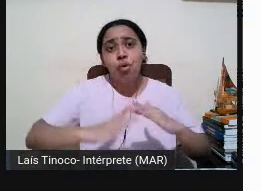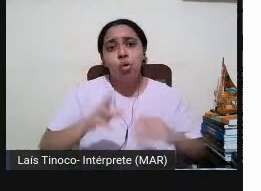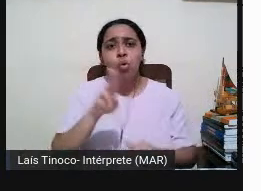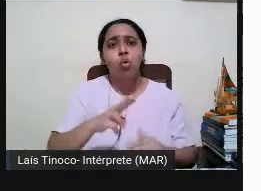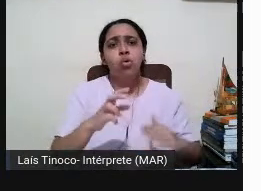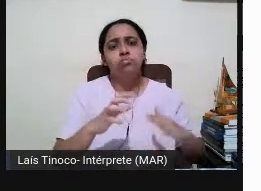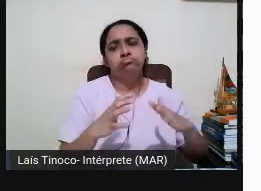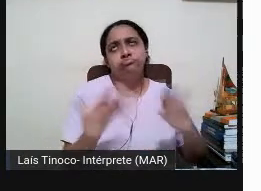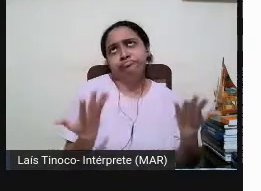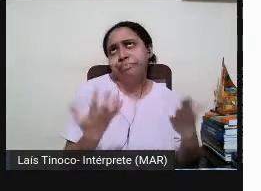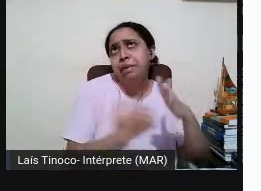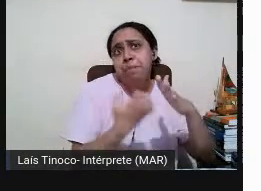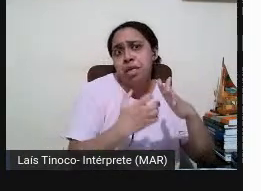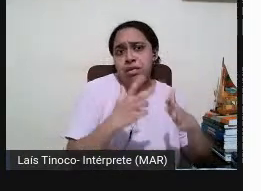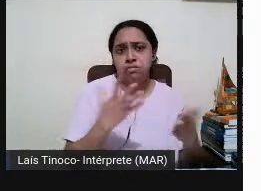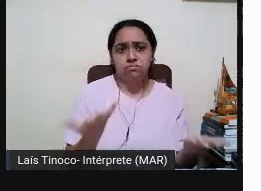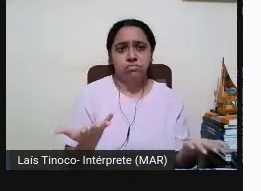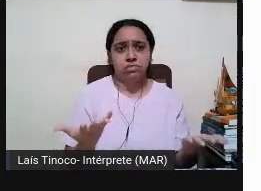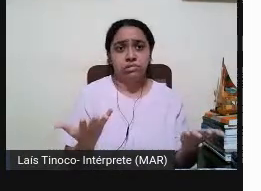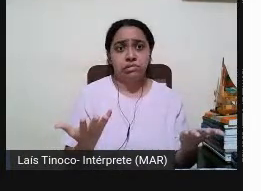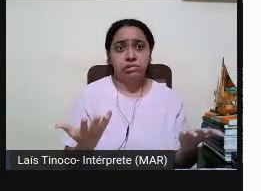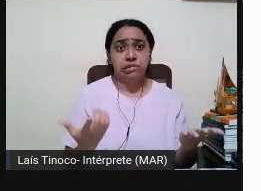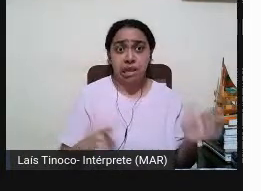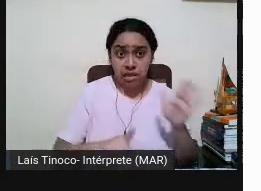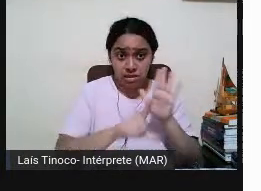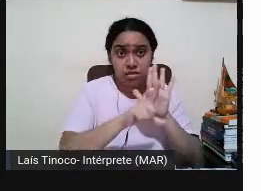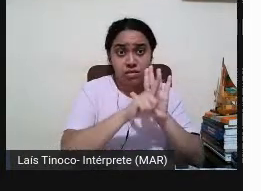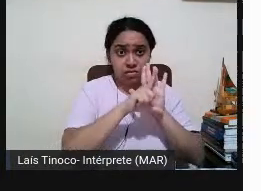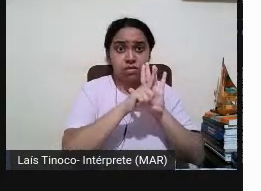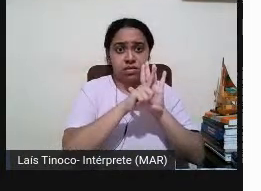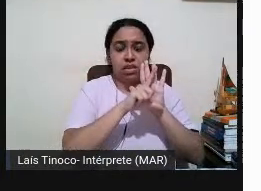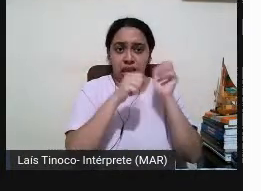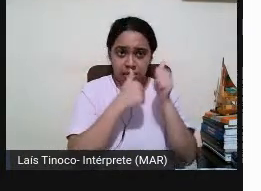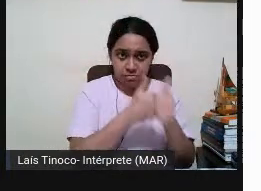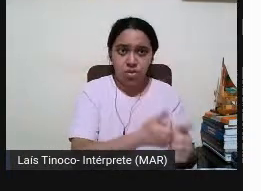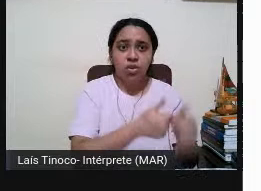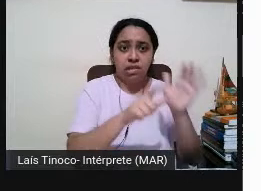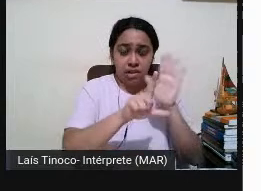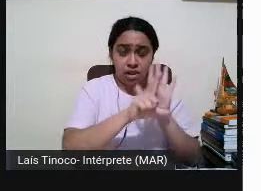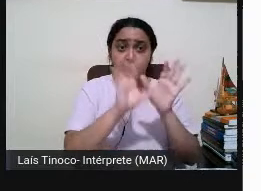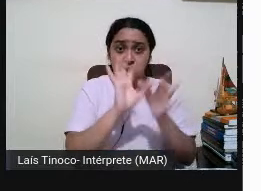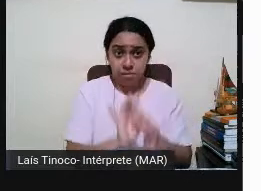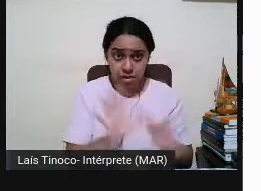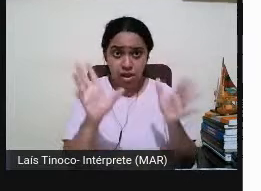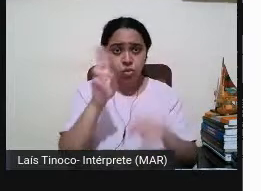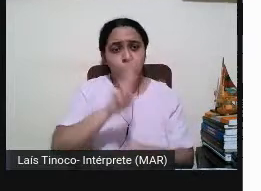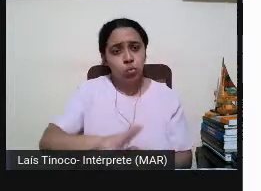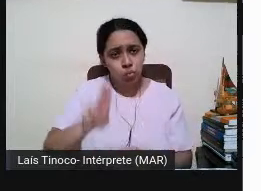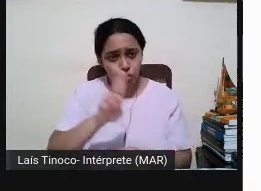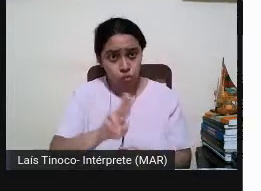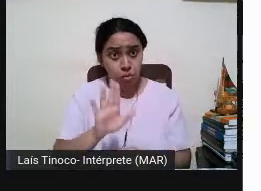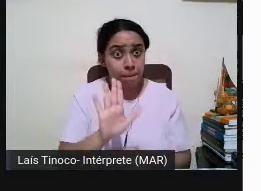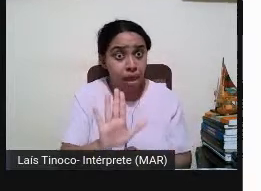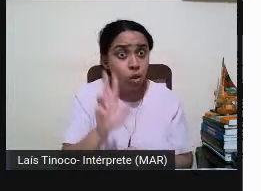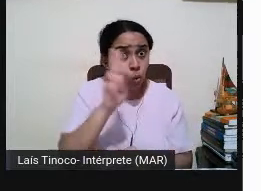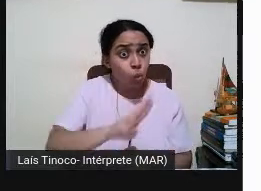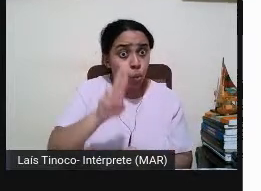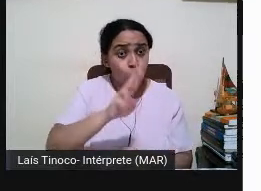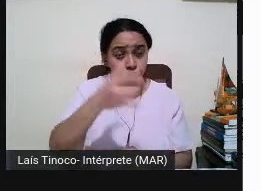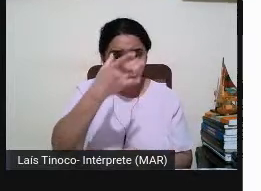agrotóxicos e são legalmente liberados para o seu uso Desde que seja feito o uso de forma